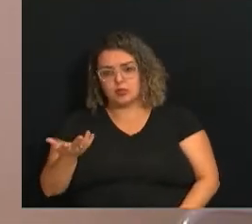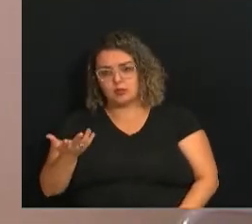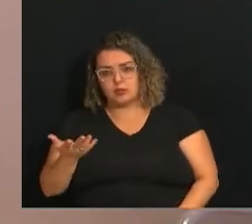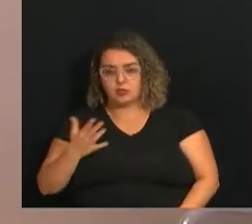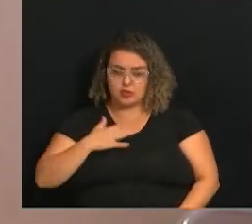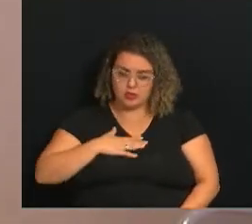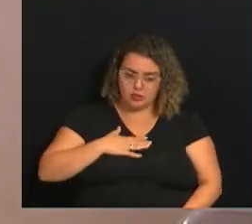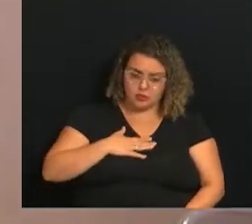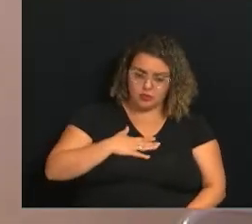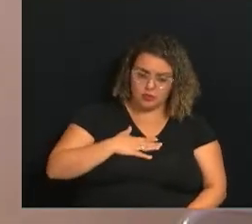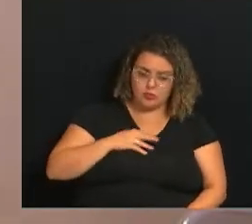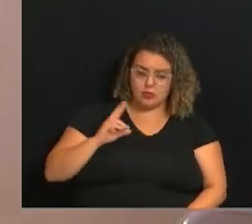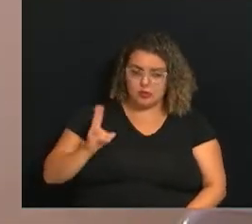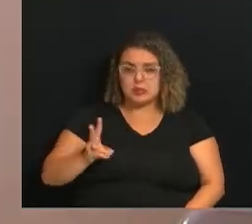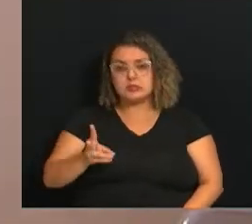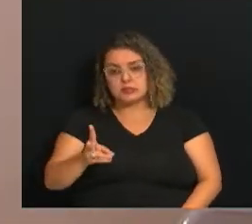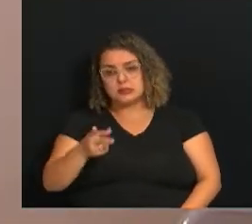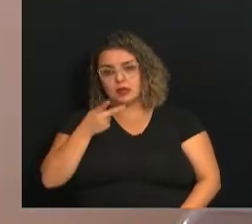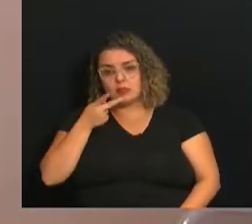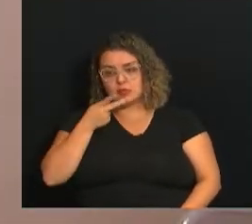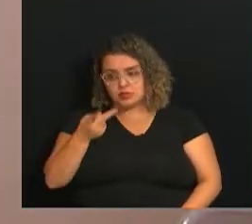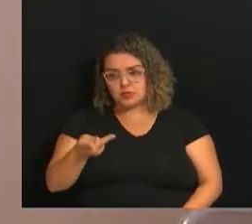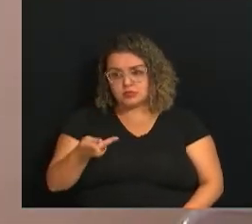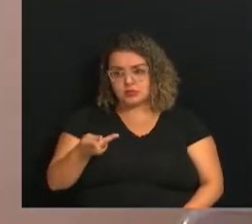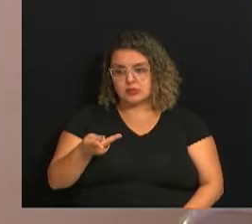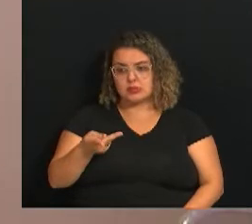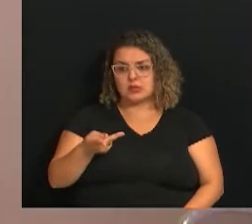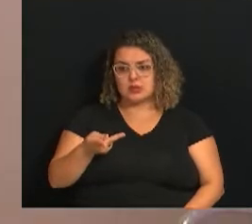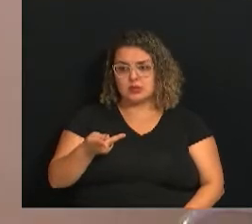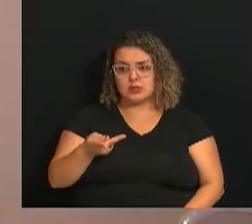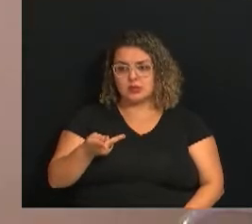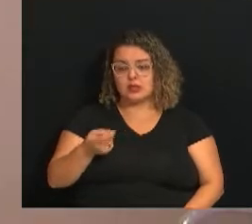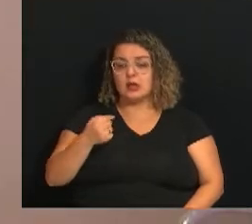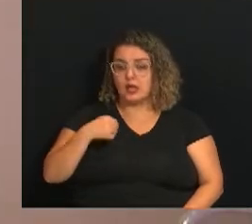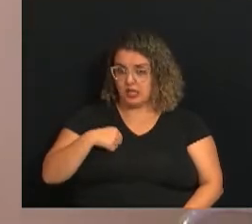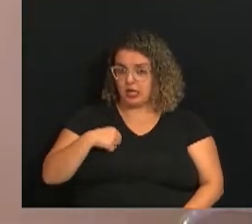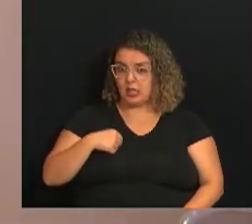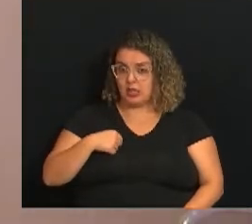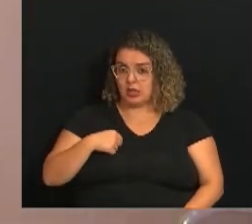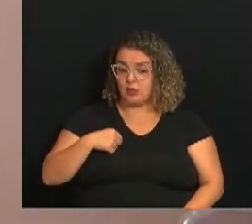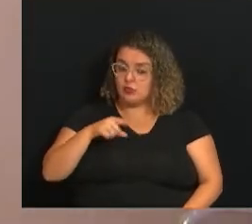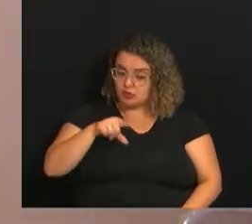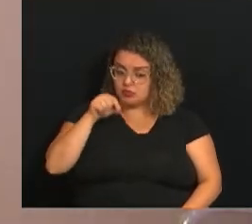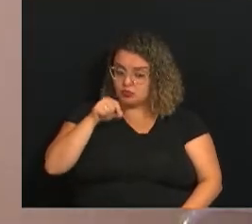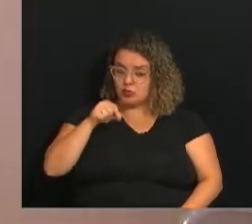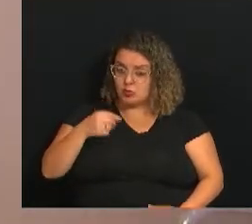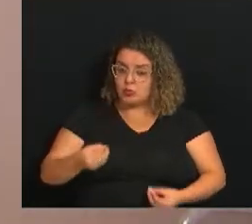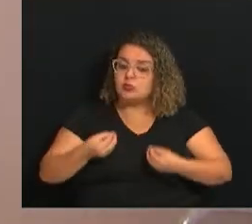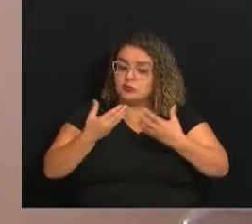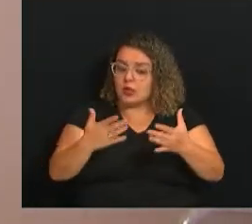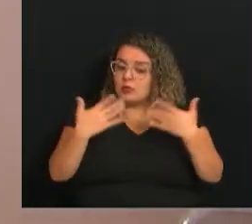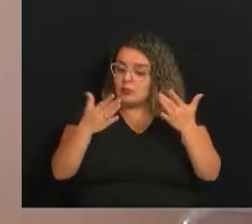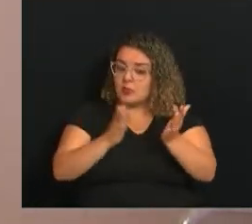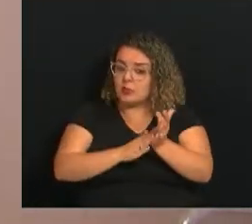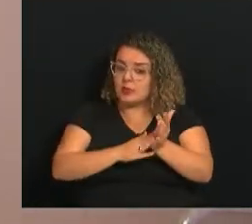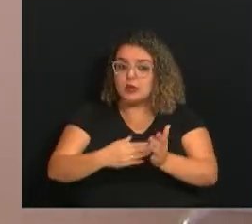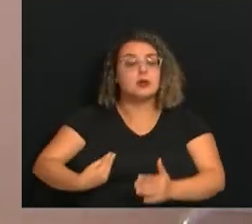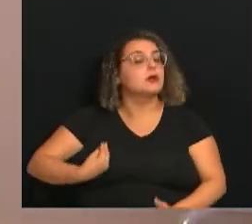caso, eu sempre disse, eu prefiro homenagear em vida, né? Eu acho que nós temos